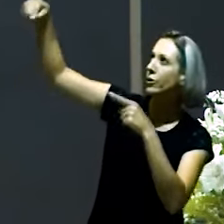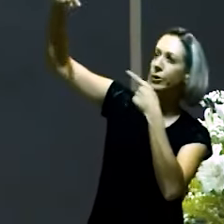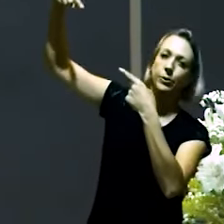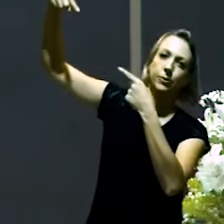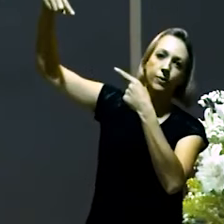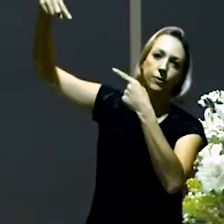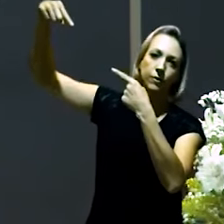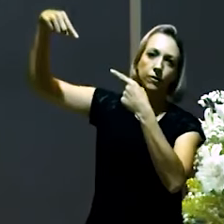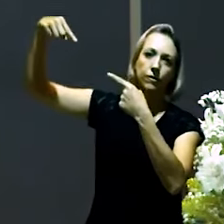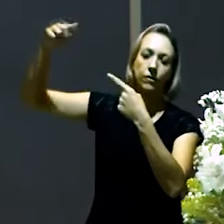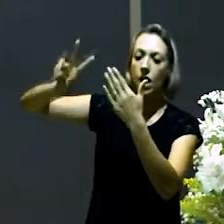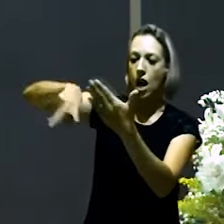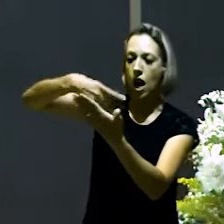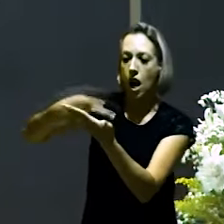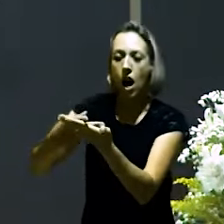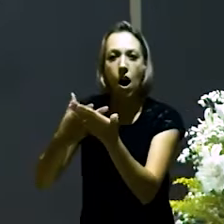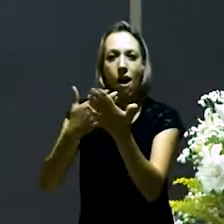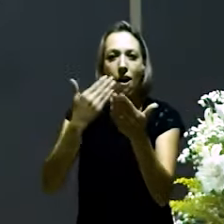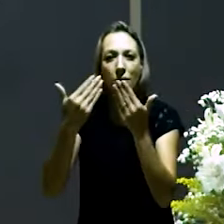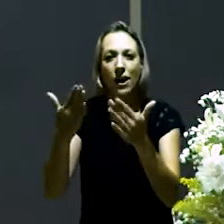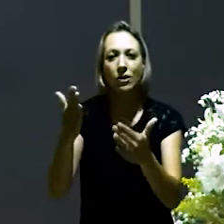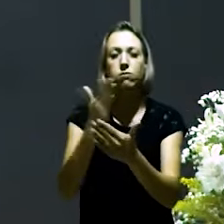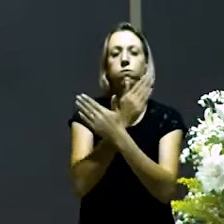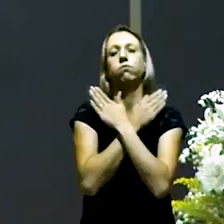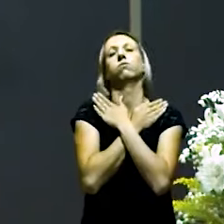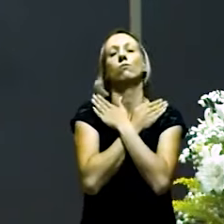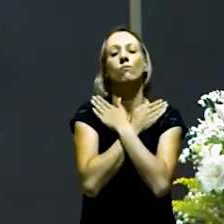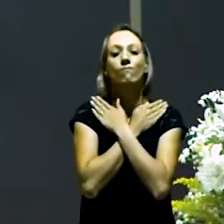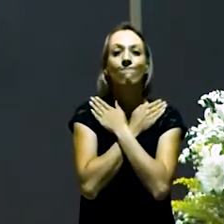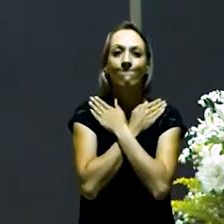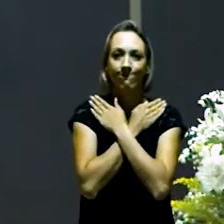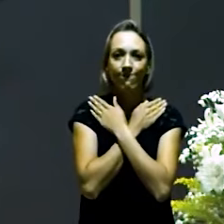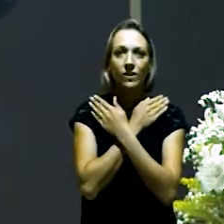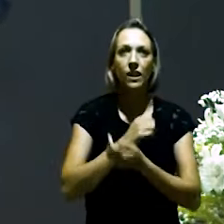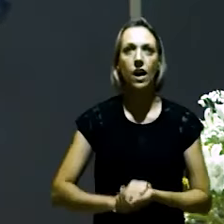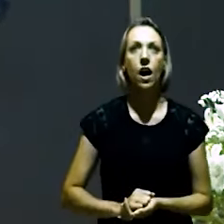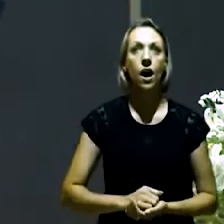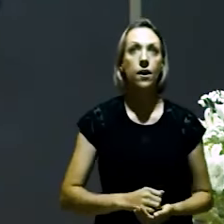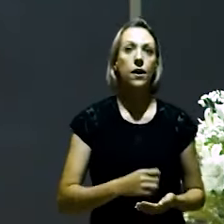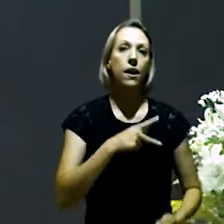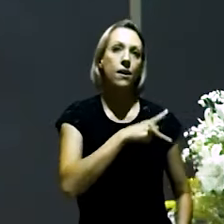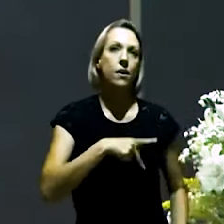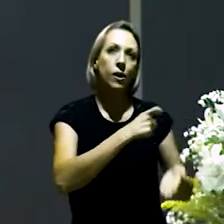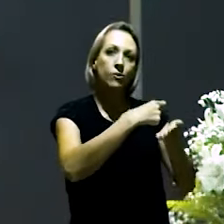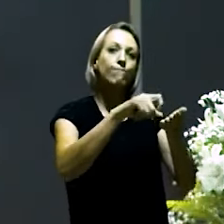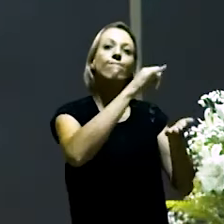cadáver que se apresenta verdadeiramente como um troféu. É isto que Paulo está dizendo aos